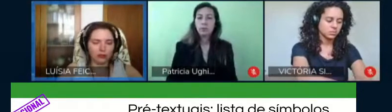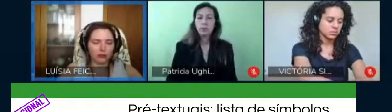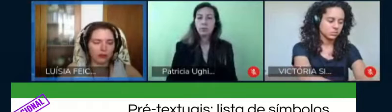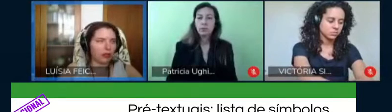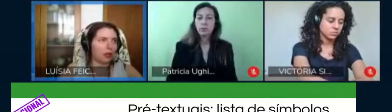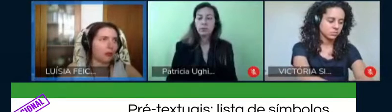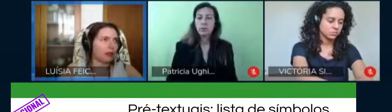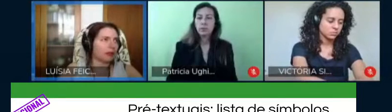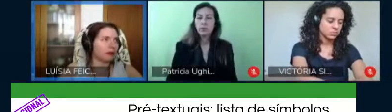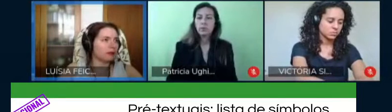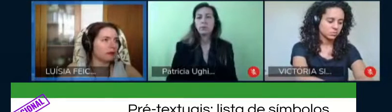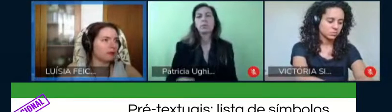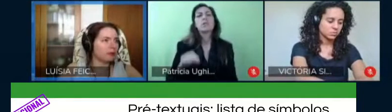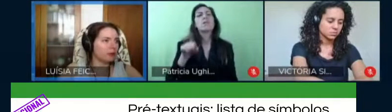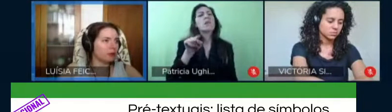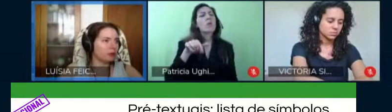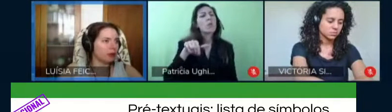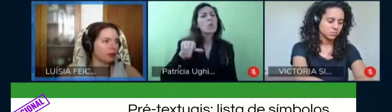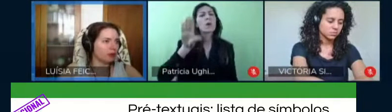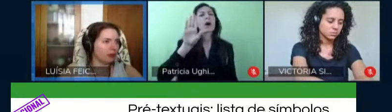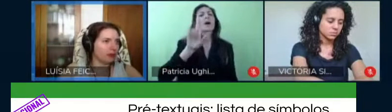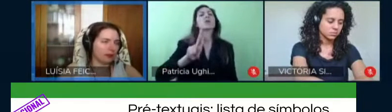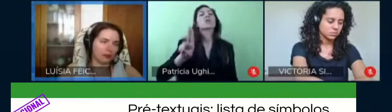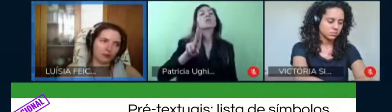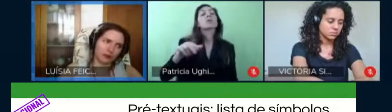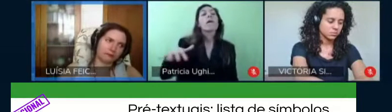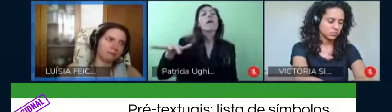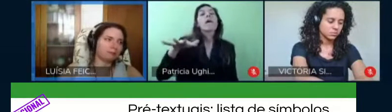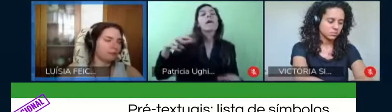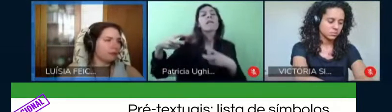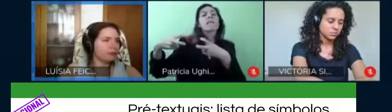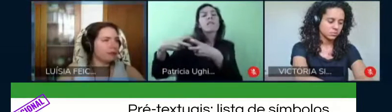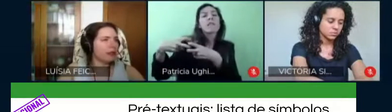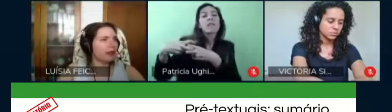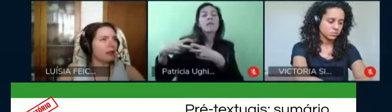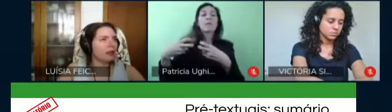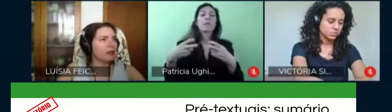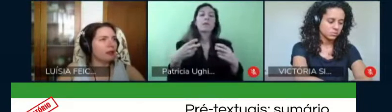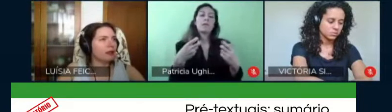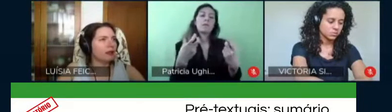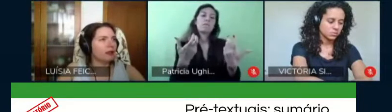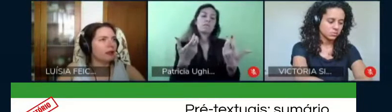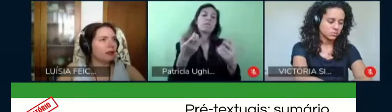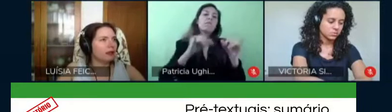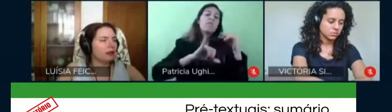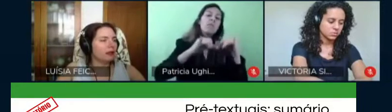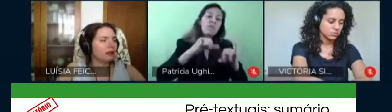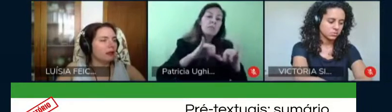áreas de química e física, talvez.